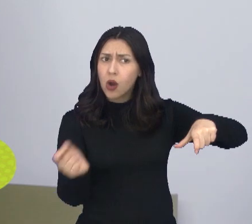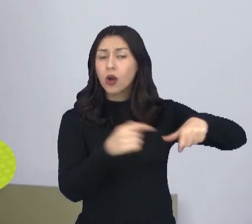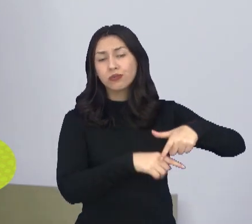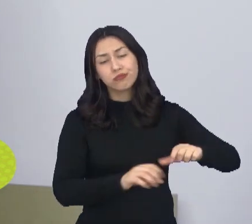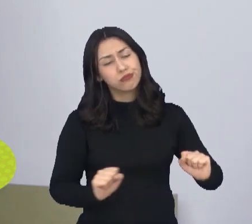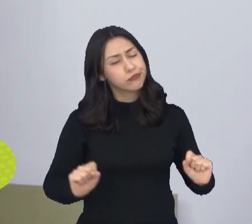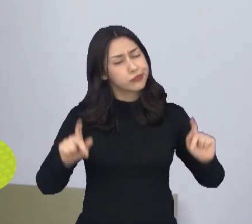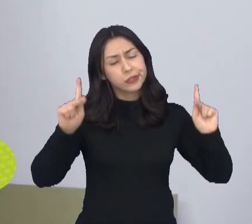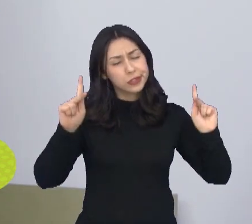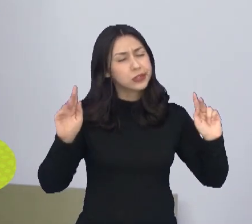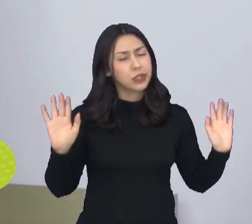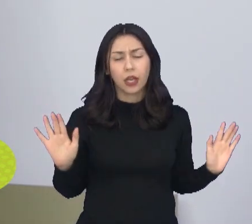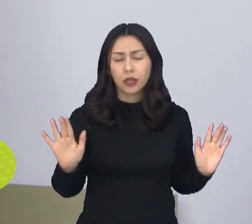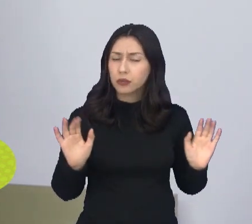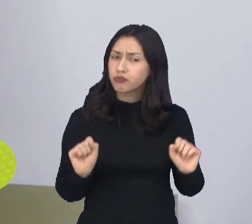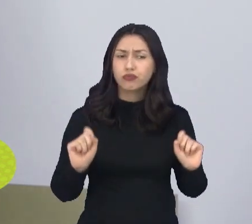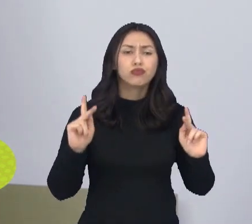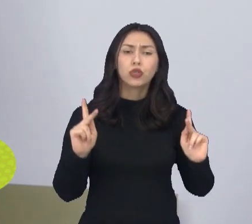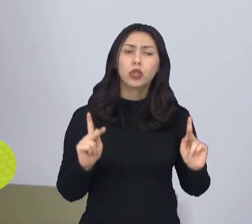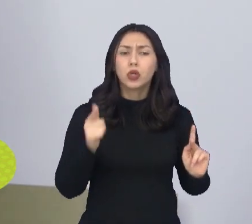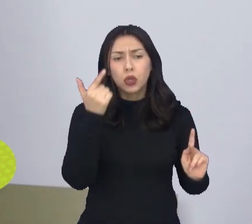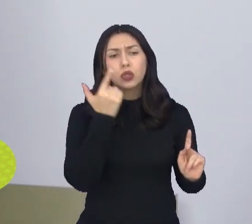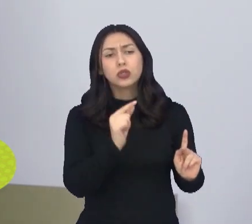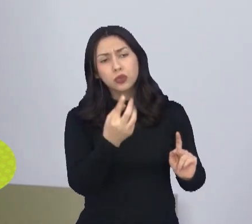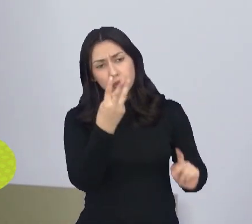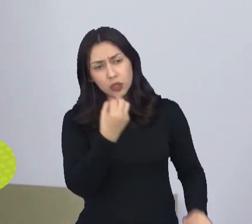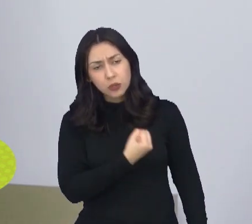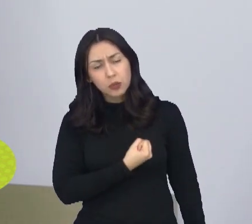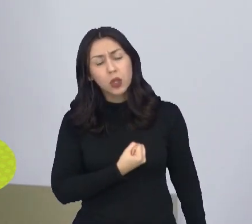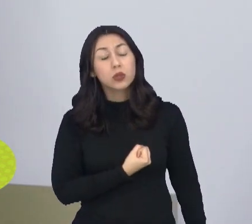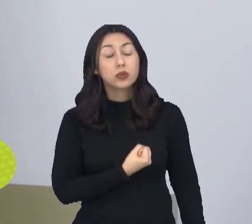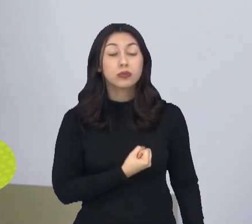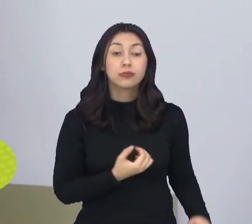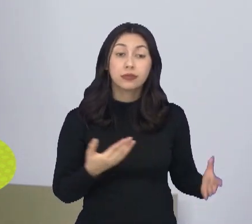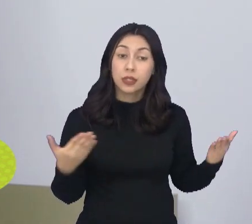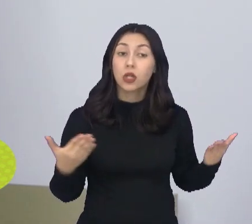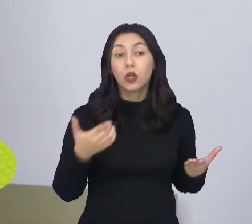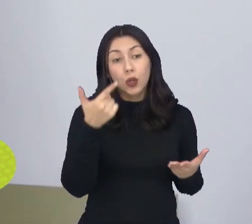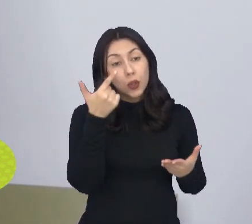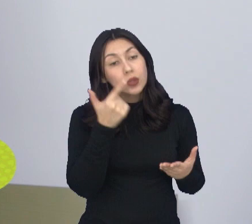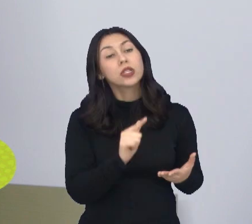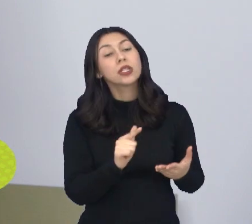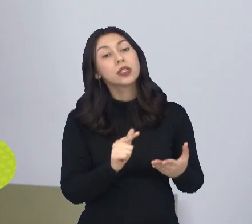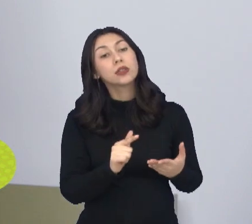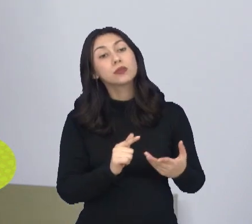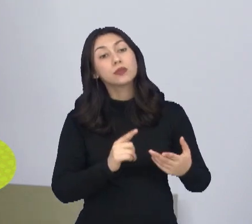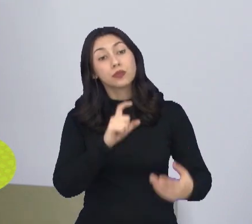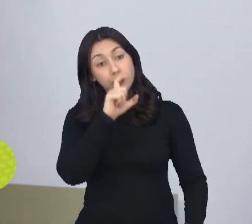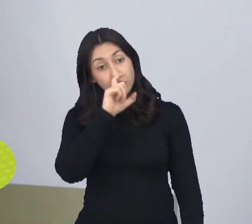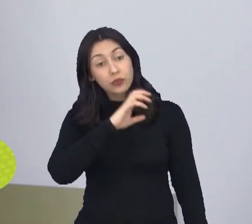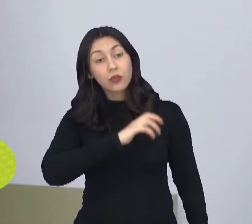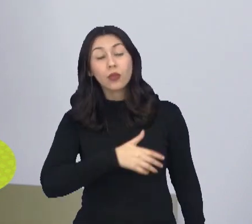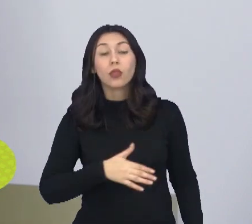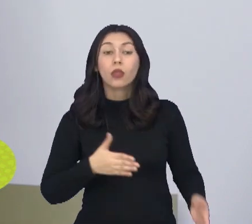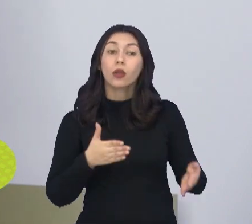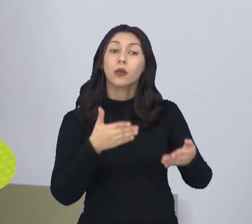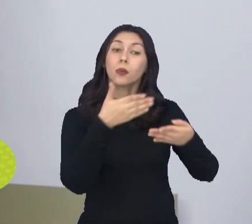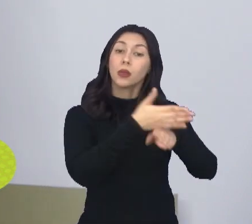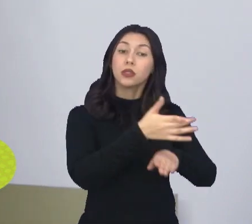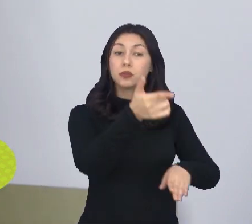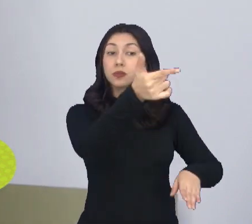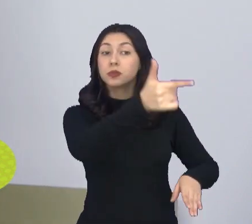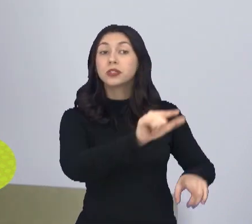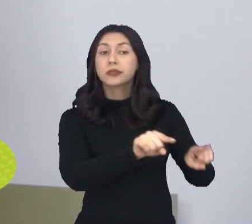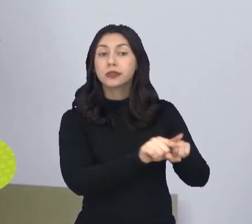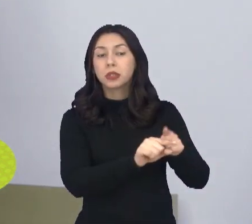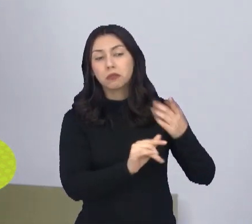deu deu pro gasto, 3 pontos, que consegue aí o São José classificar para a próxima fase, né, e ter uma das